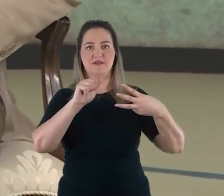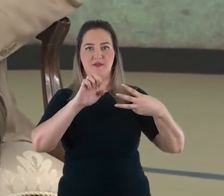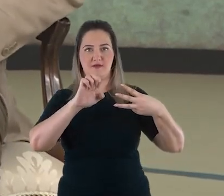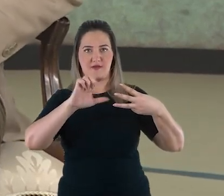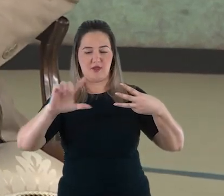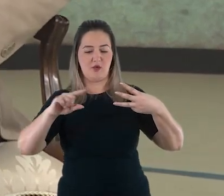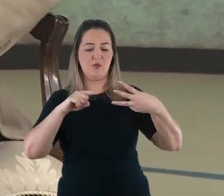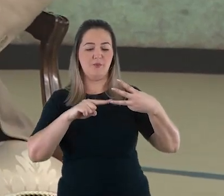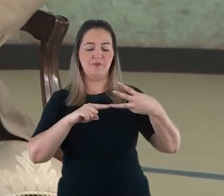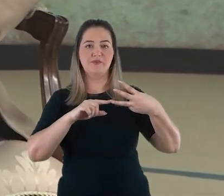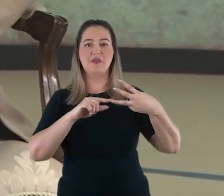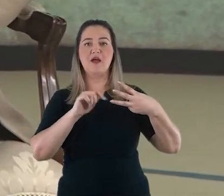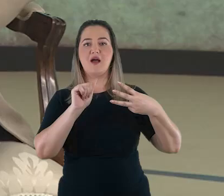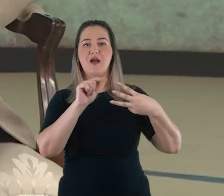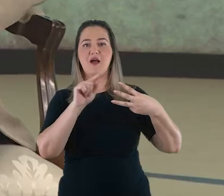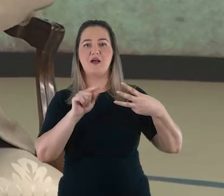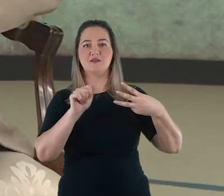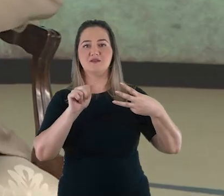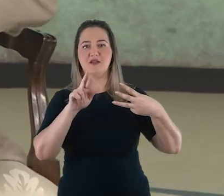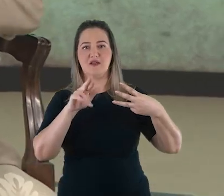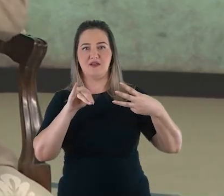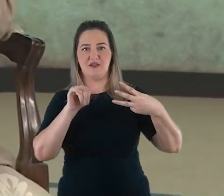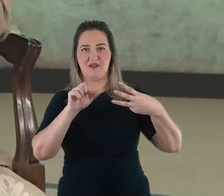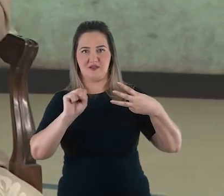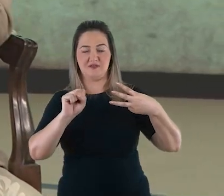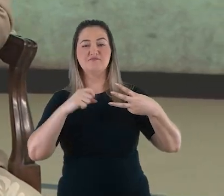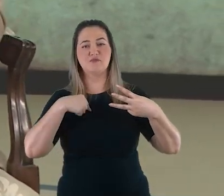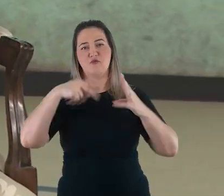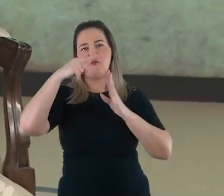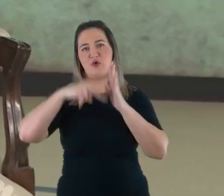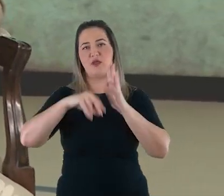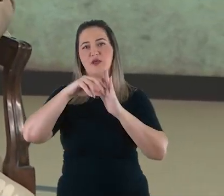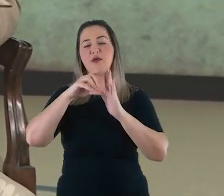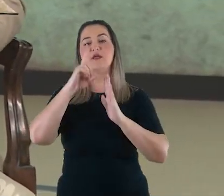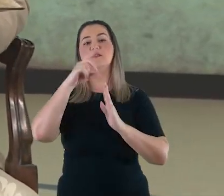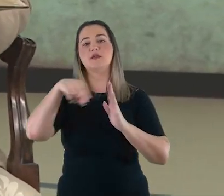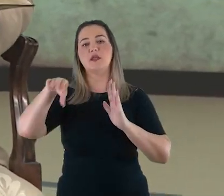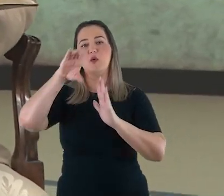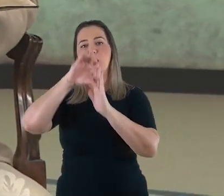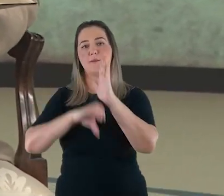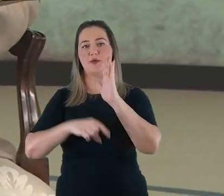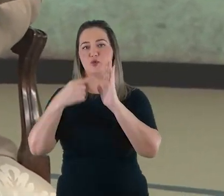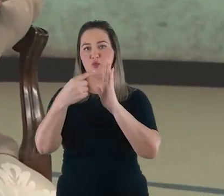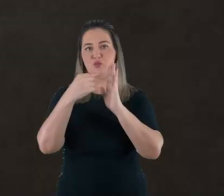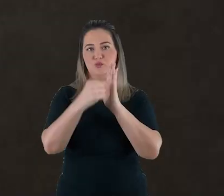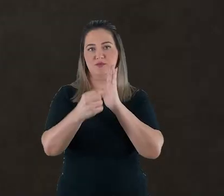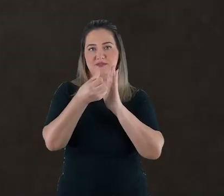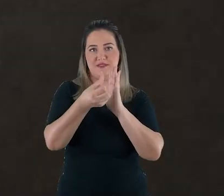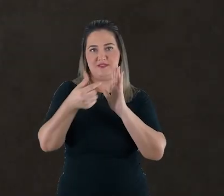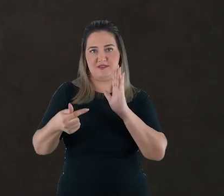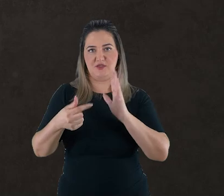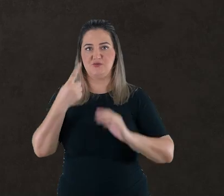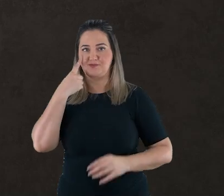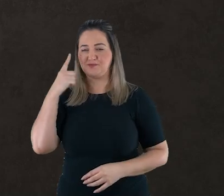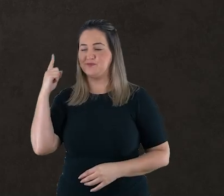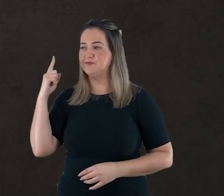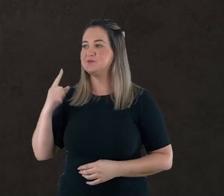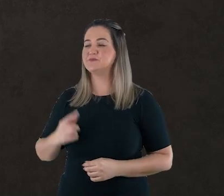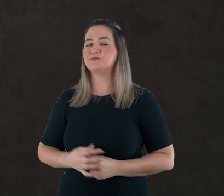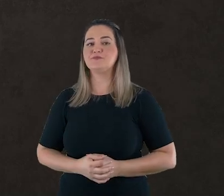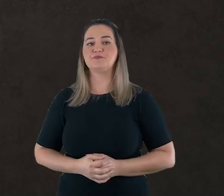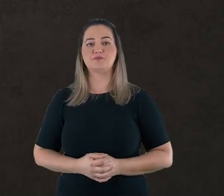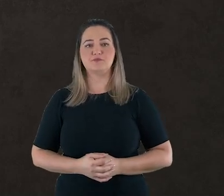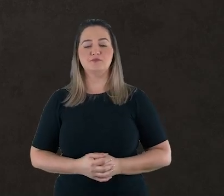a Bíblia Sagrada? Eu vou ler para você. Eu vou ler Daniel capítulo 1, versículos 6 e 7. Preste atenção.